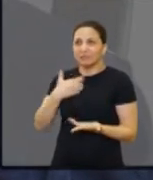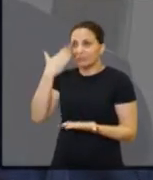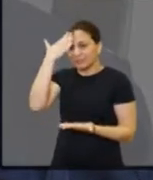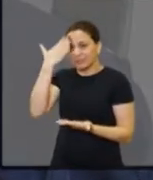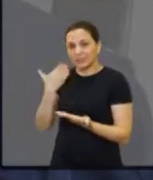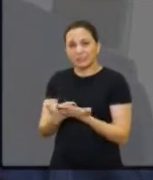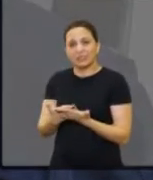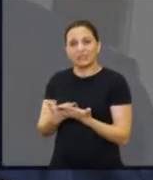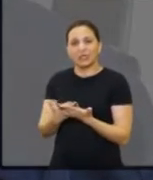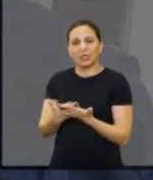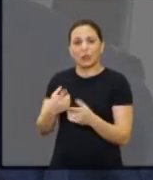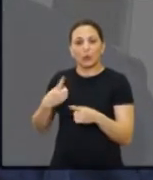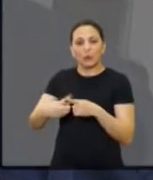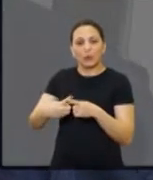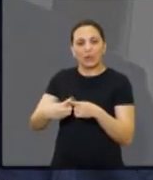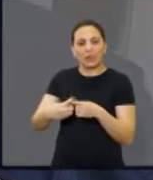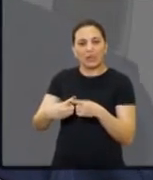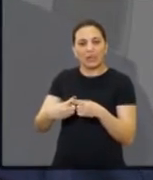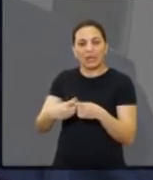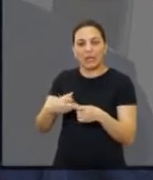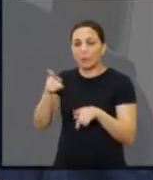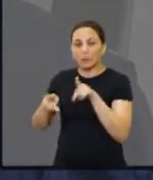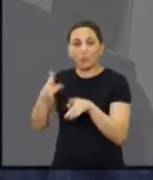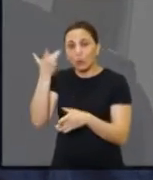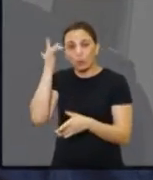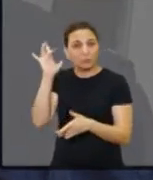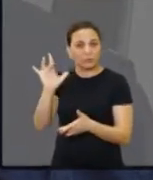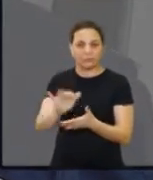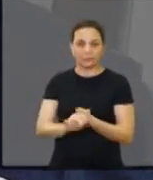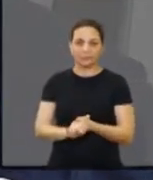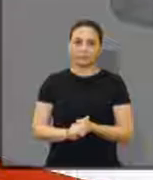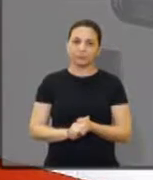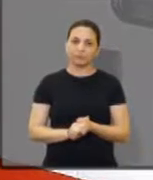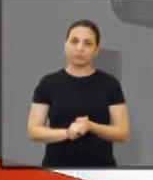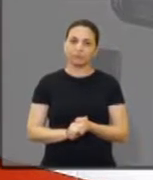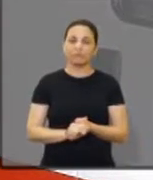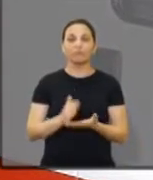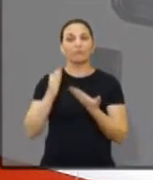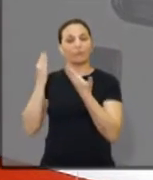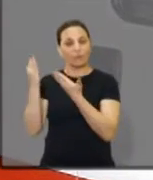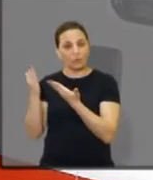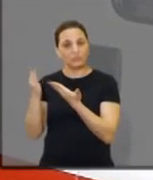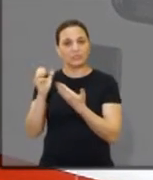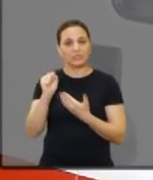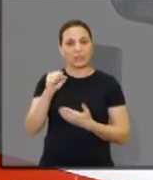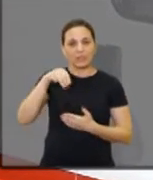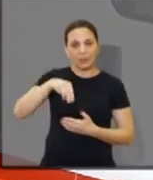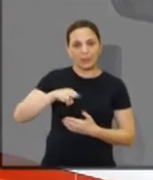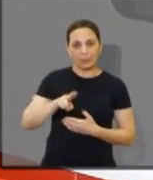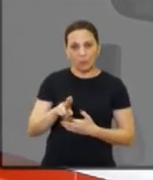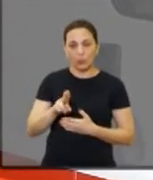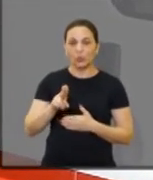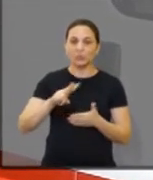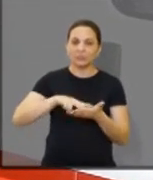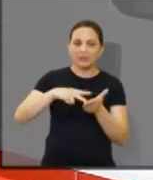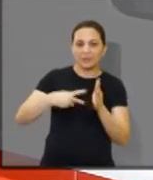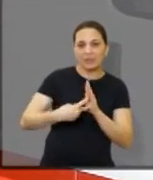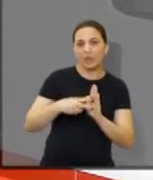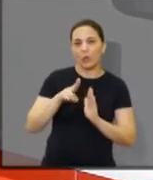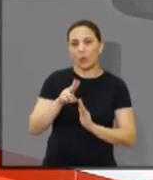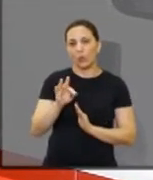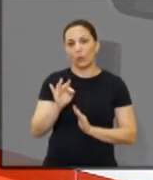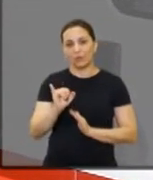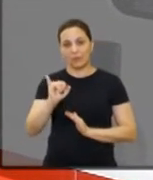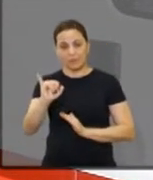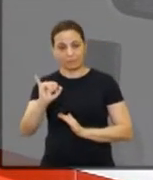eu tenho certeza que é por não por maldade muito mais por falta de informação essa é a viatura que é uma unidade de suporte